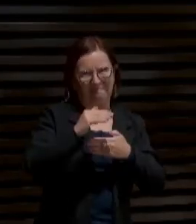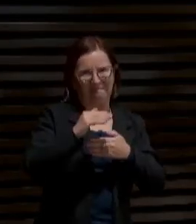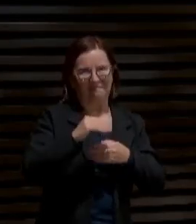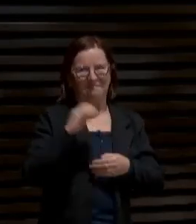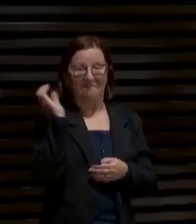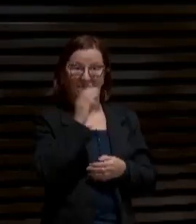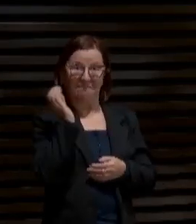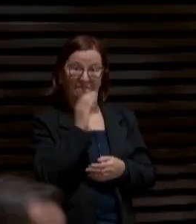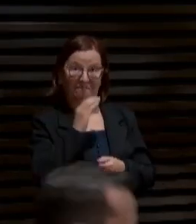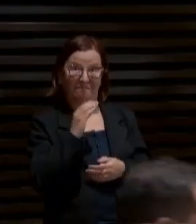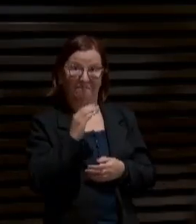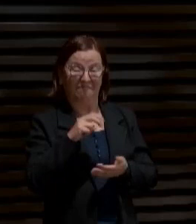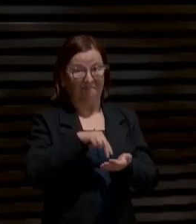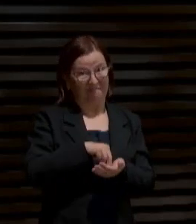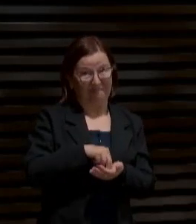determinado